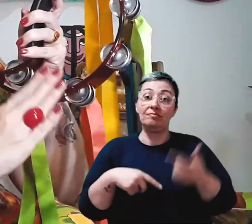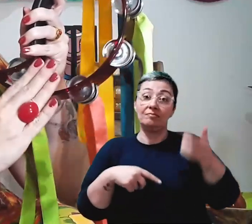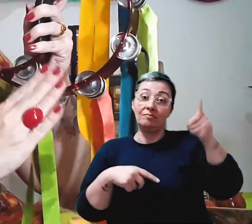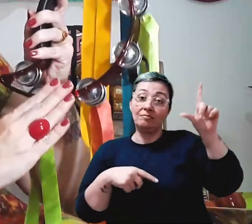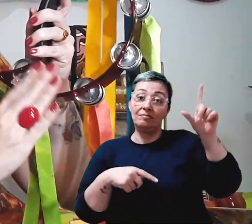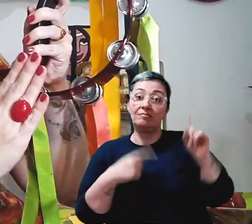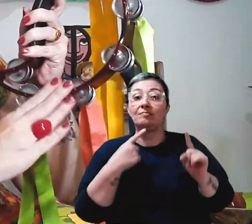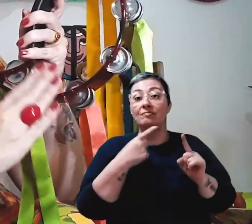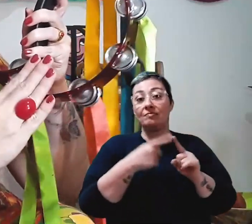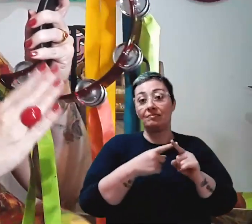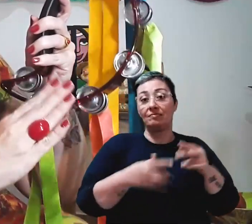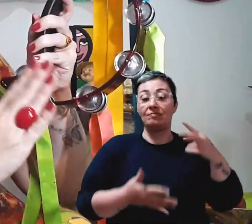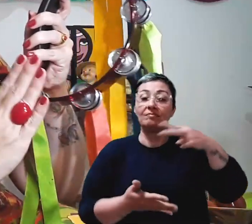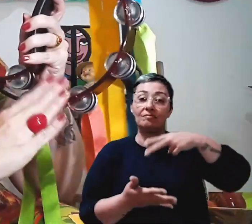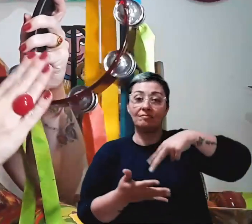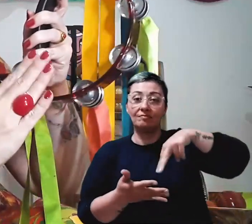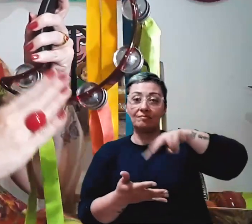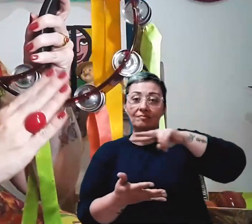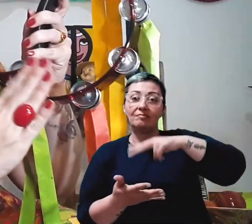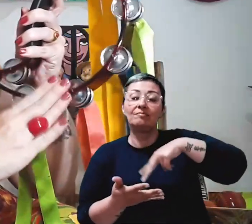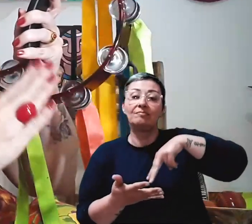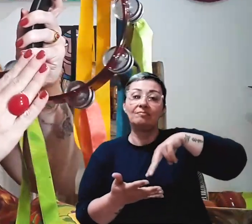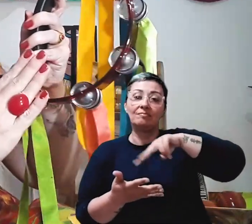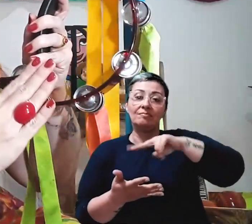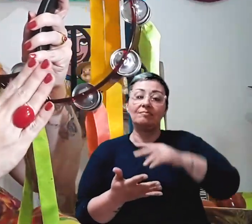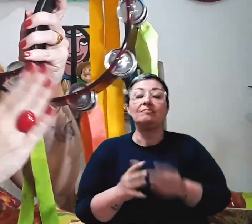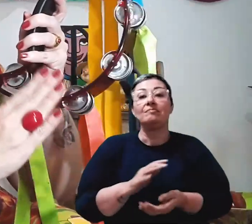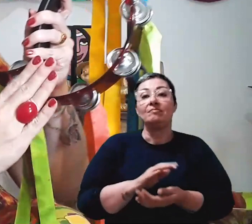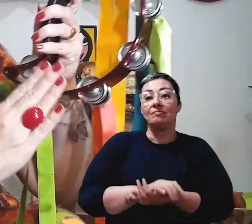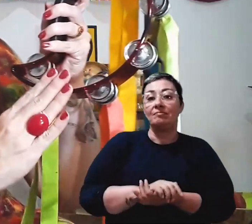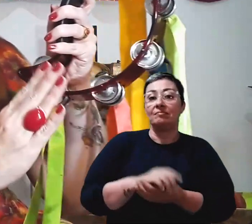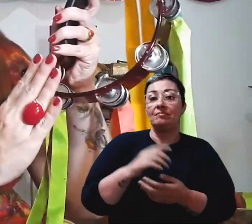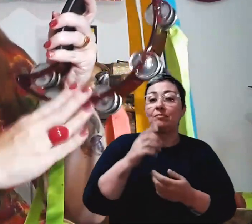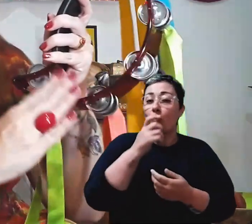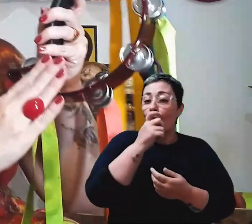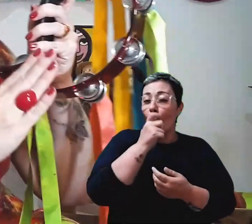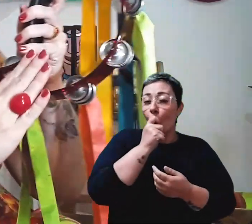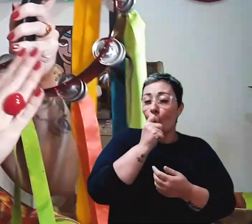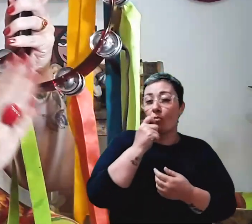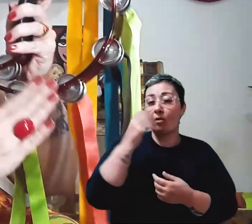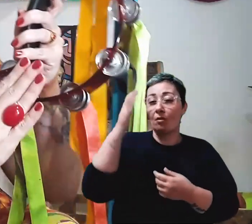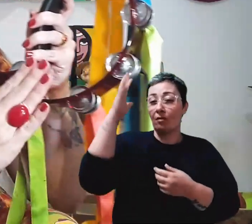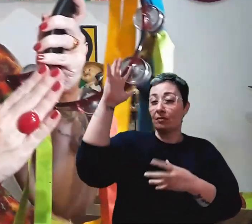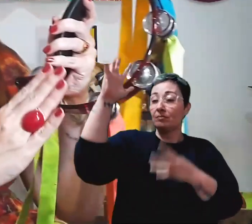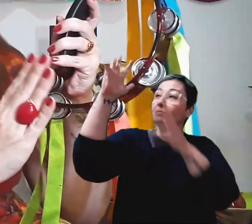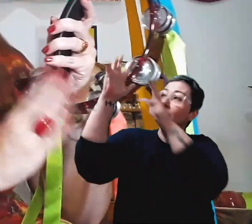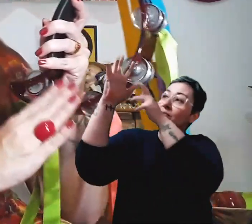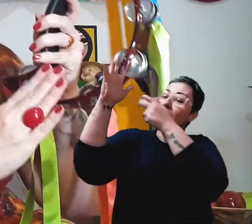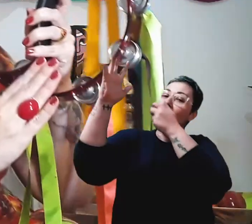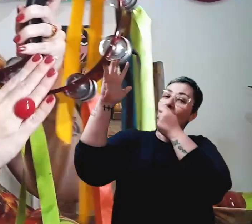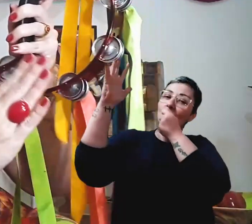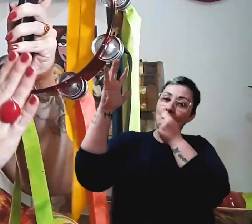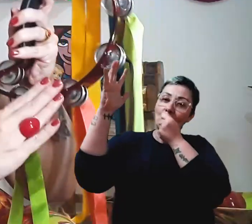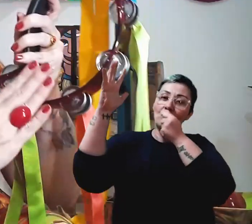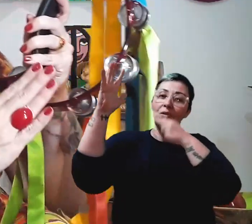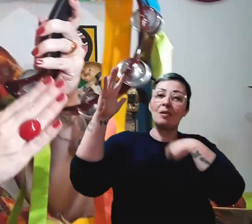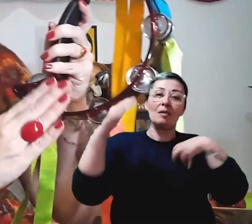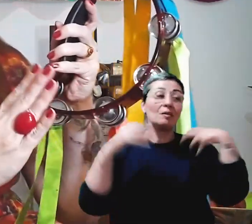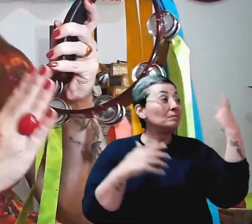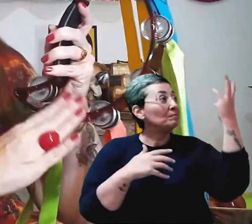quindolele, outra vez o quindolala. Meu limão, meu